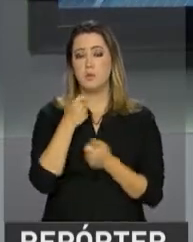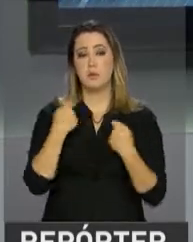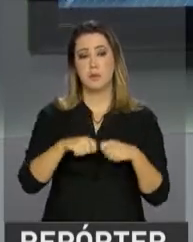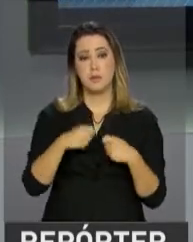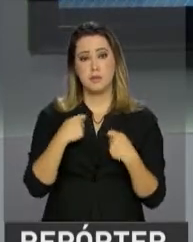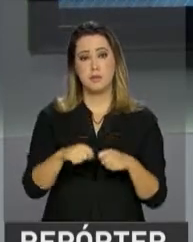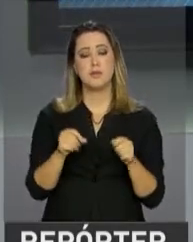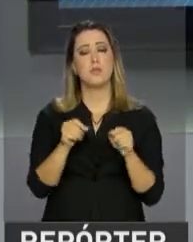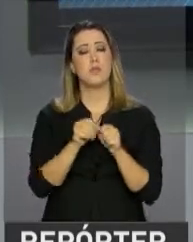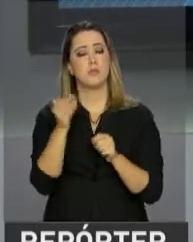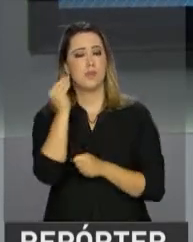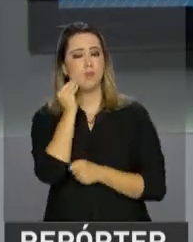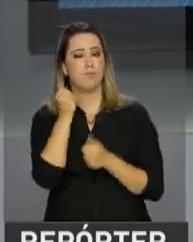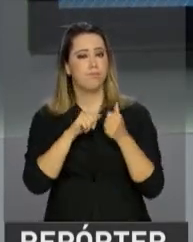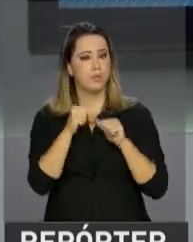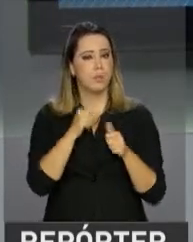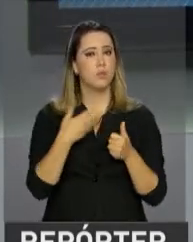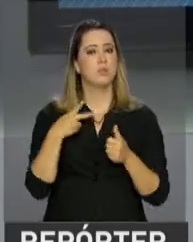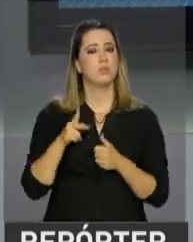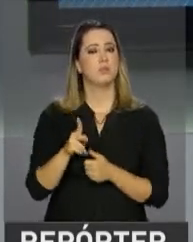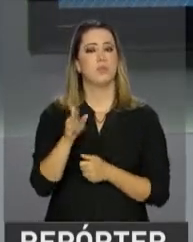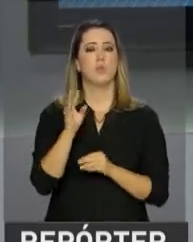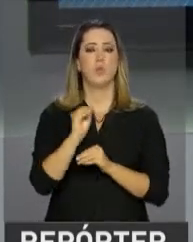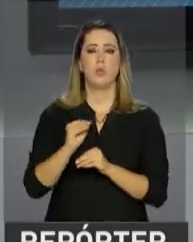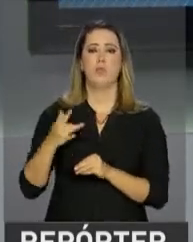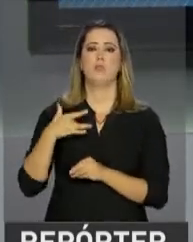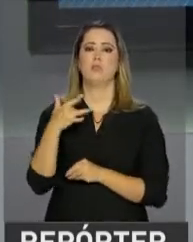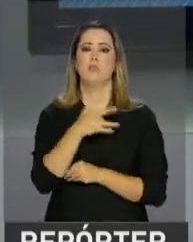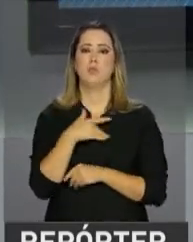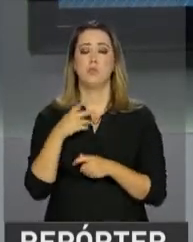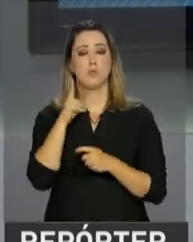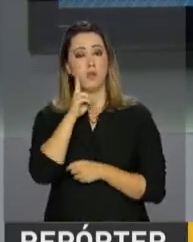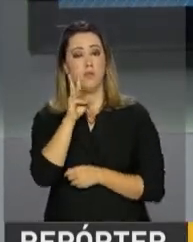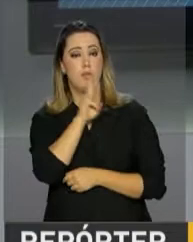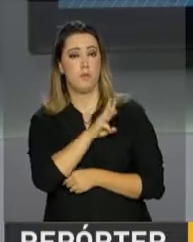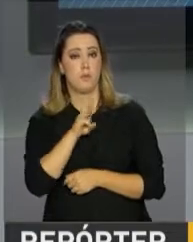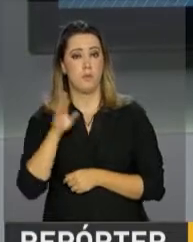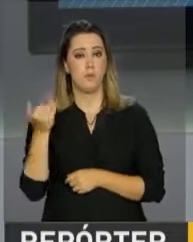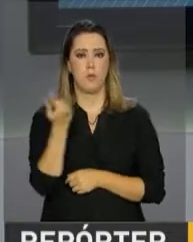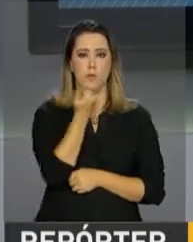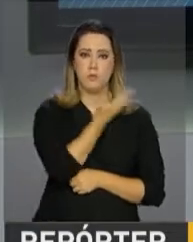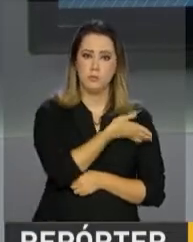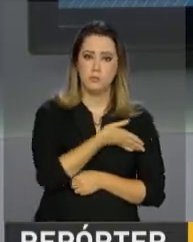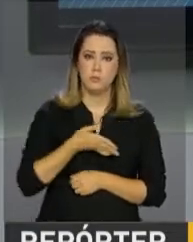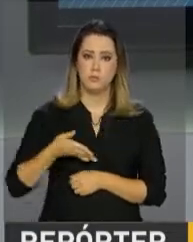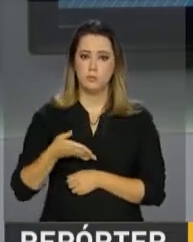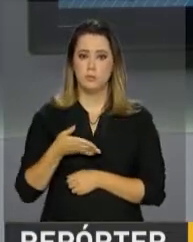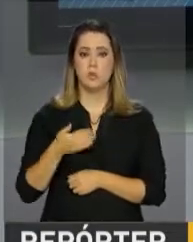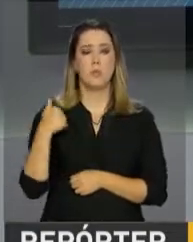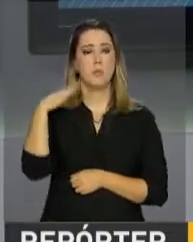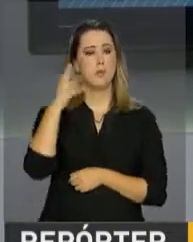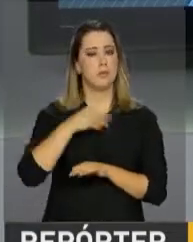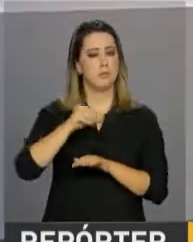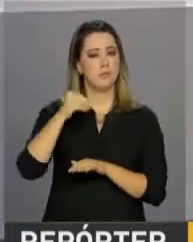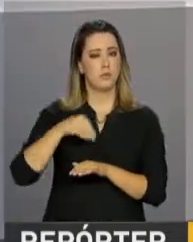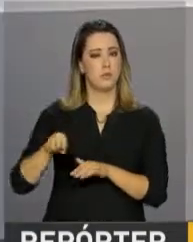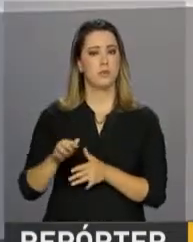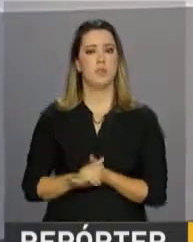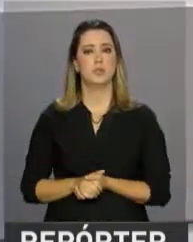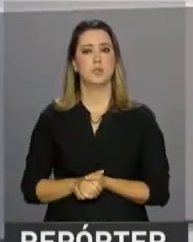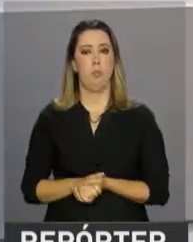regularmente e cuidar da saúde está disponível no site do inca uma cartilha que traz mais informações